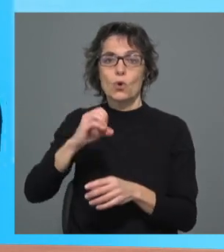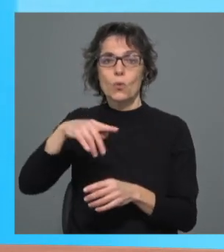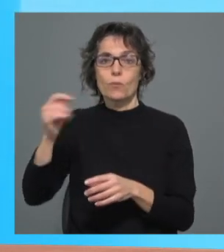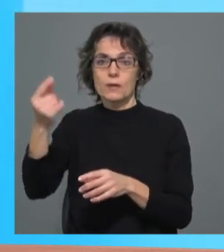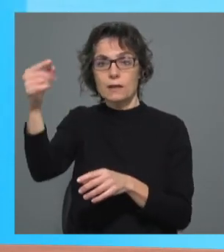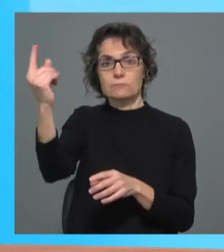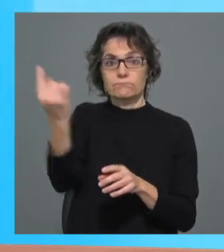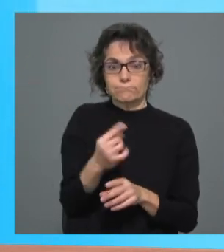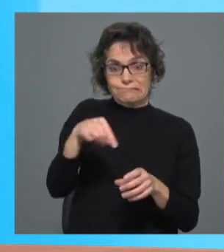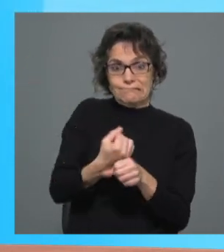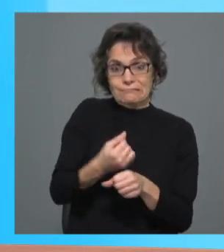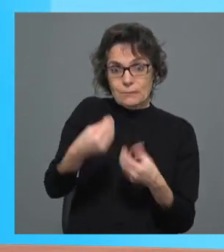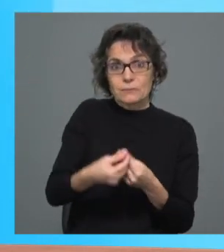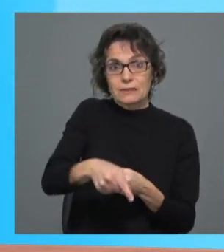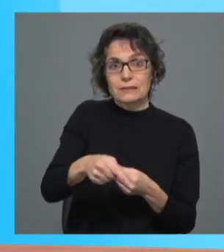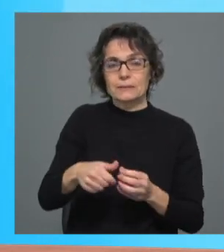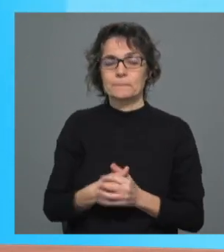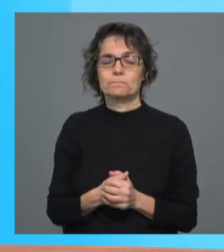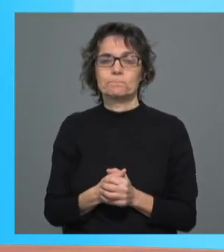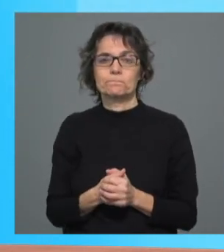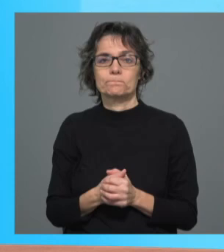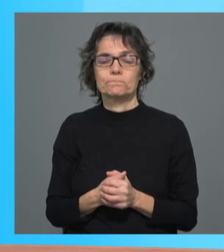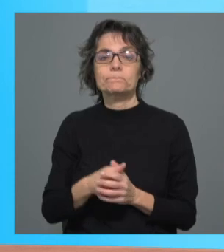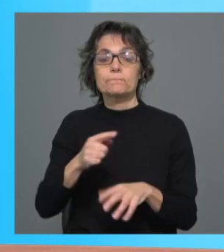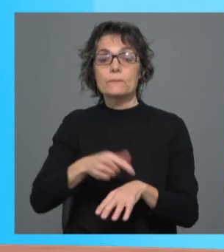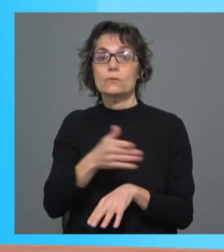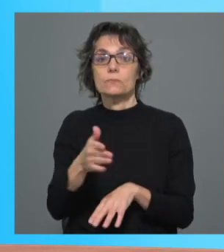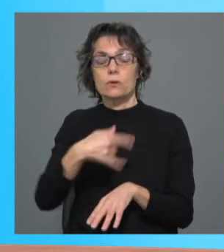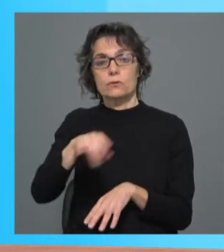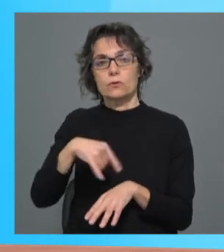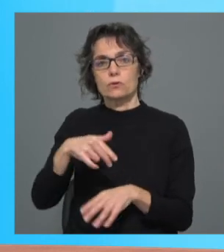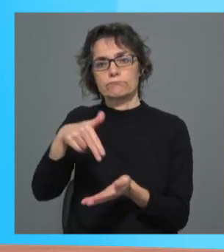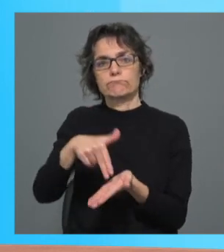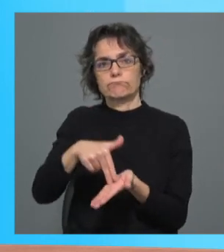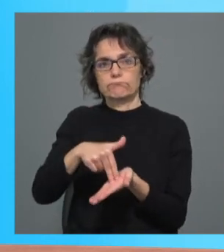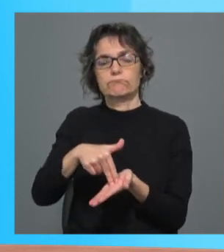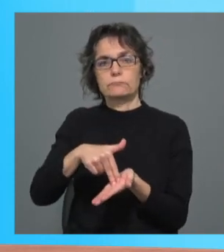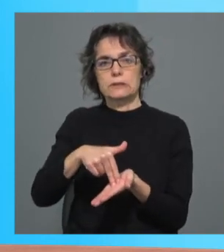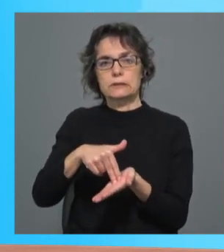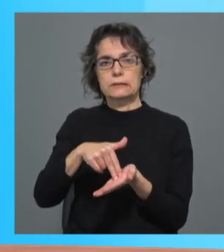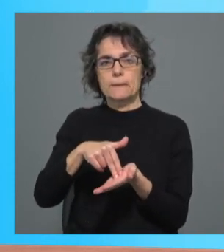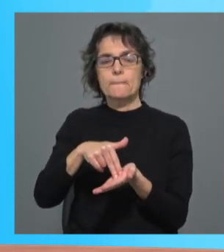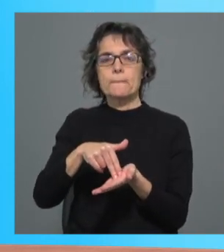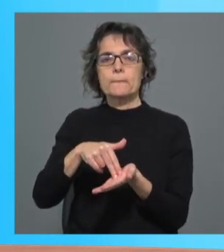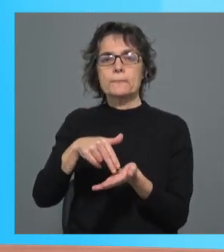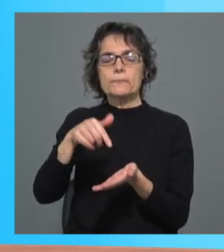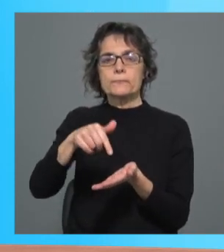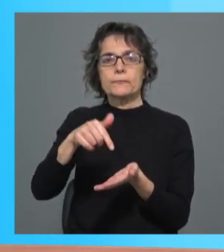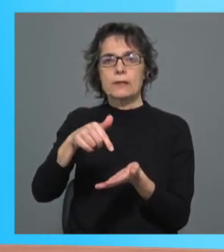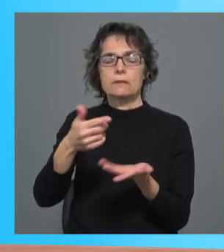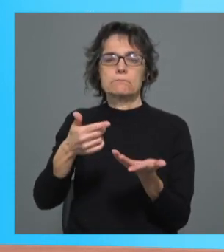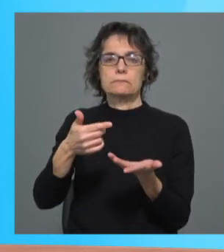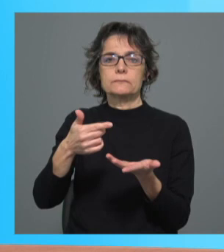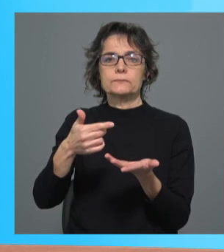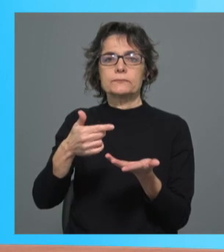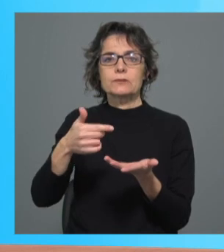Nessa altura, aliás, nós não tínhamos uma presença, a província, a liderança